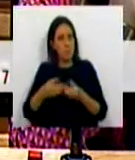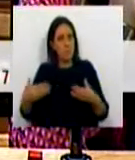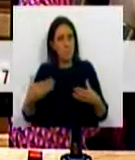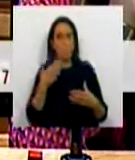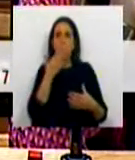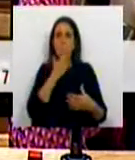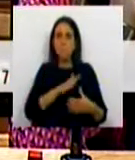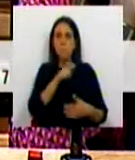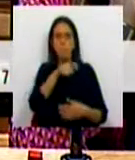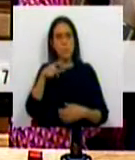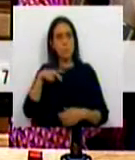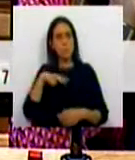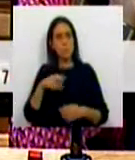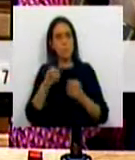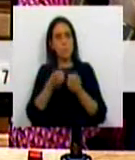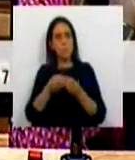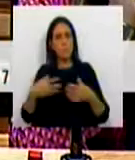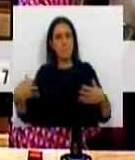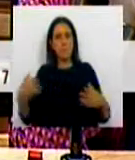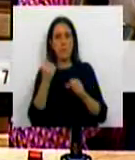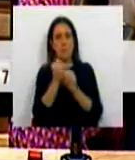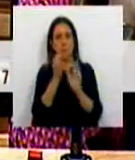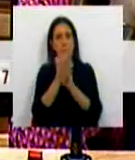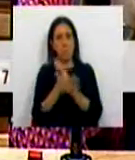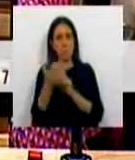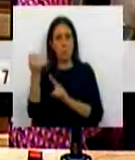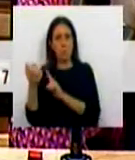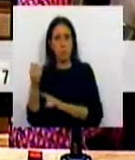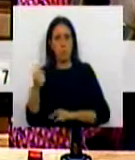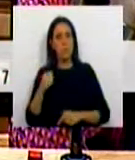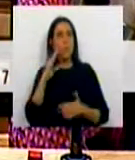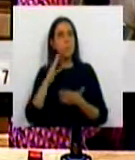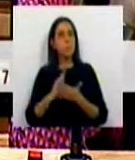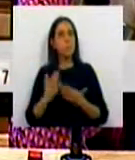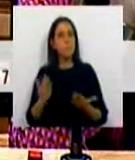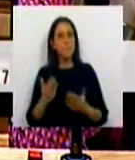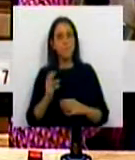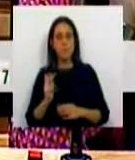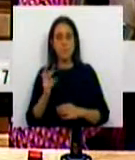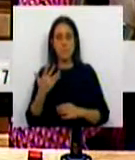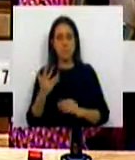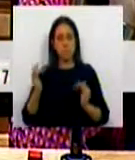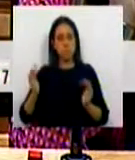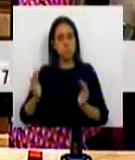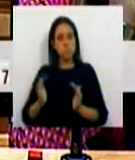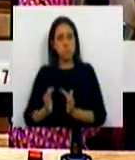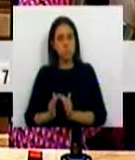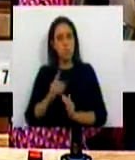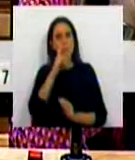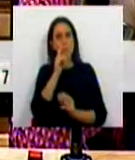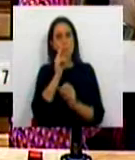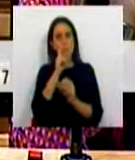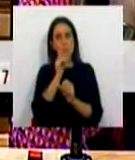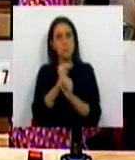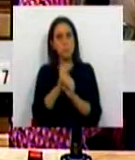vez mais portugueses que conseguem um emprego. Finalmente, após 5 anos de redução continuada, a população ativa está